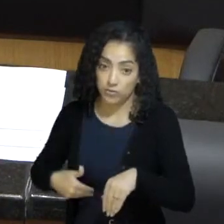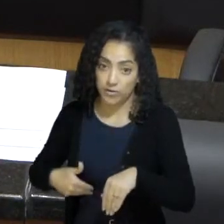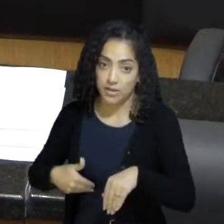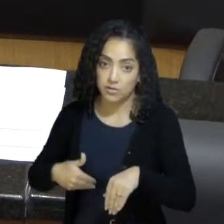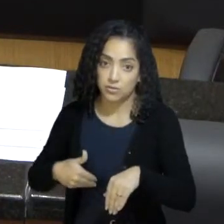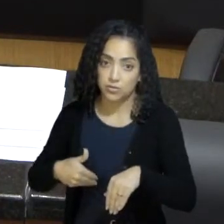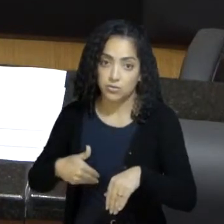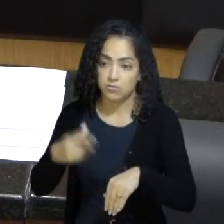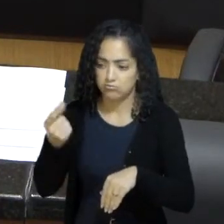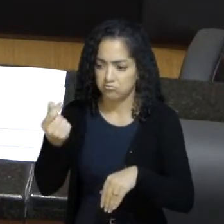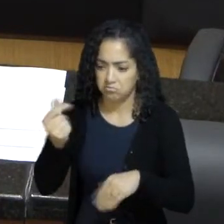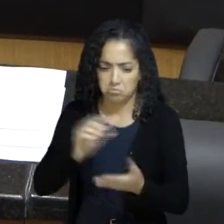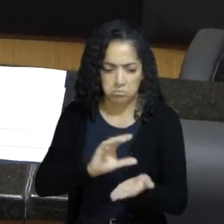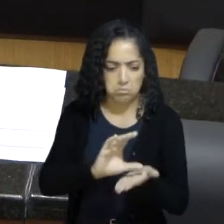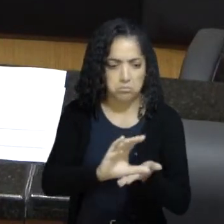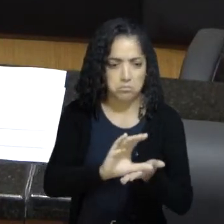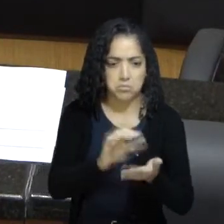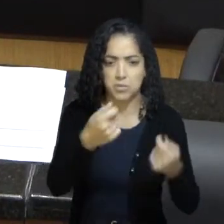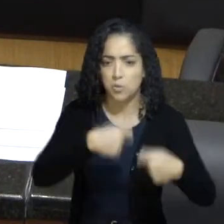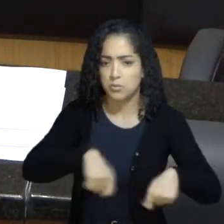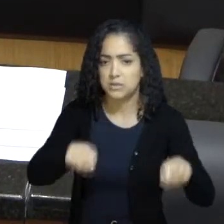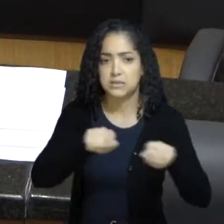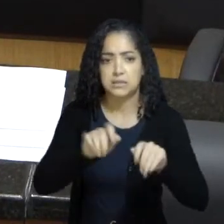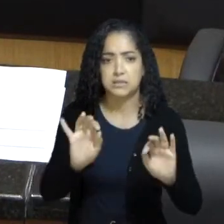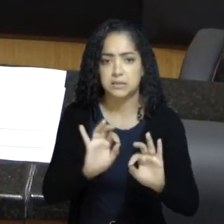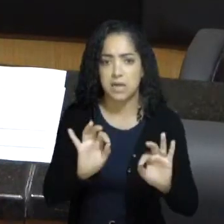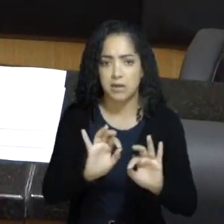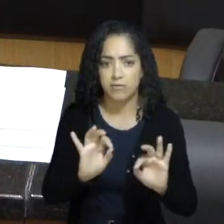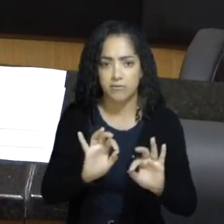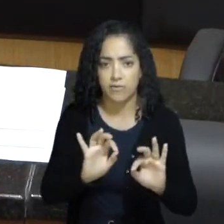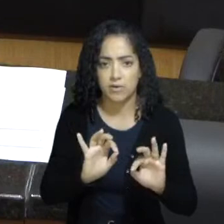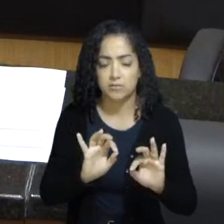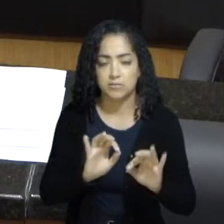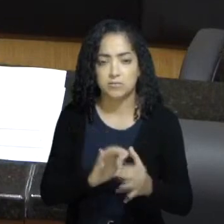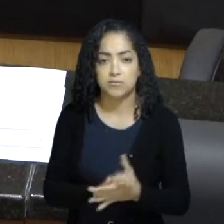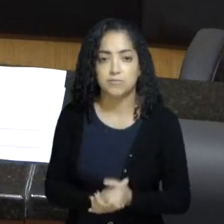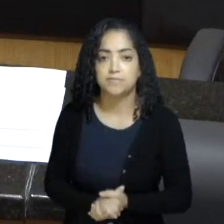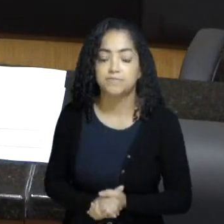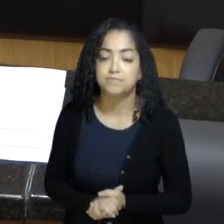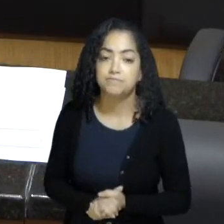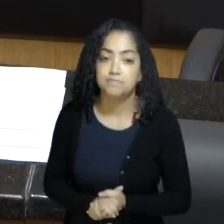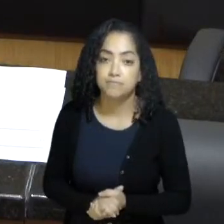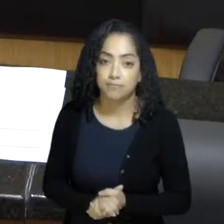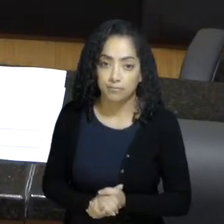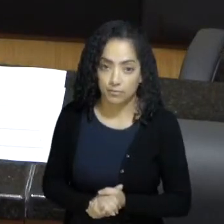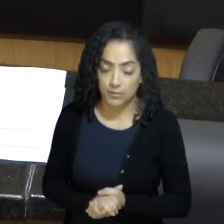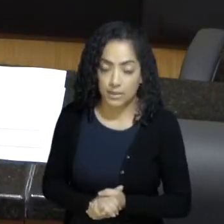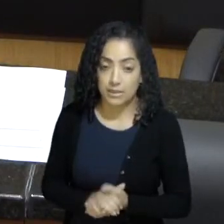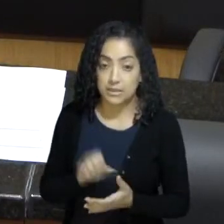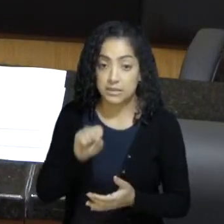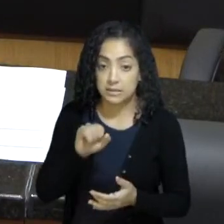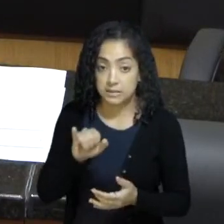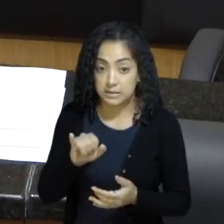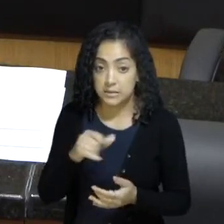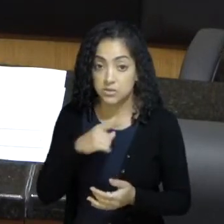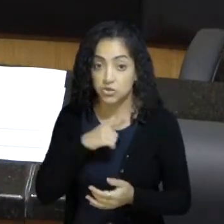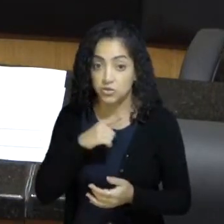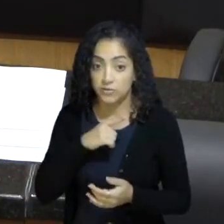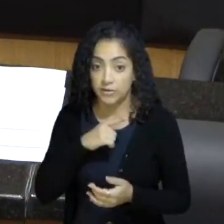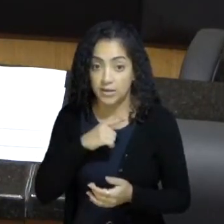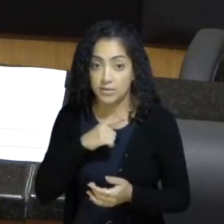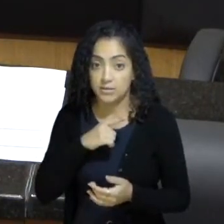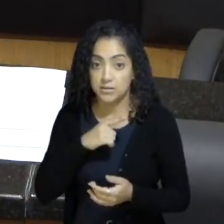um recurso que fossem altamente sustentável e se houvesse qualquer